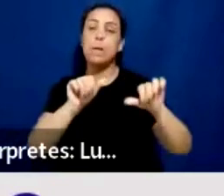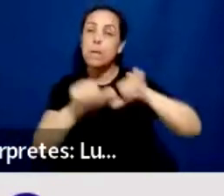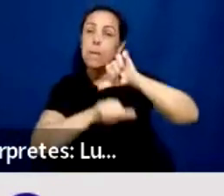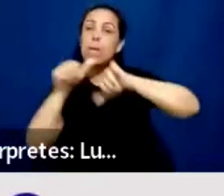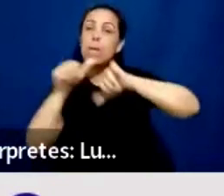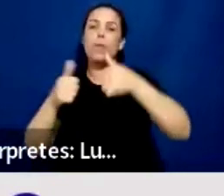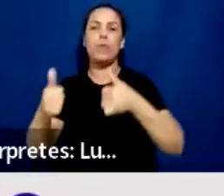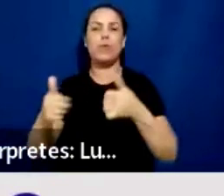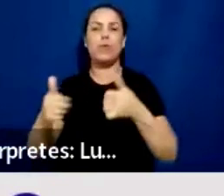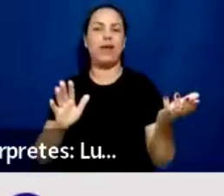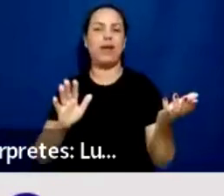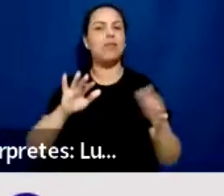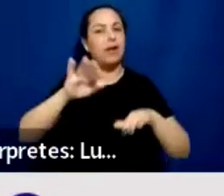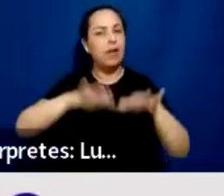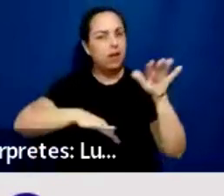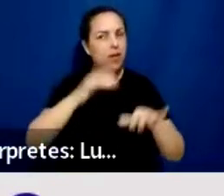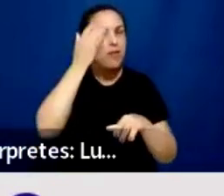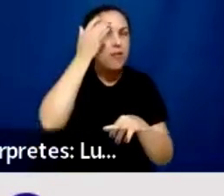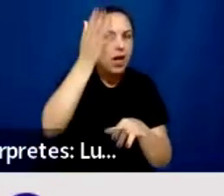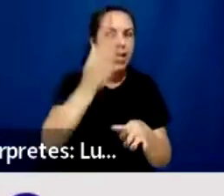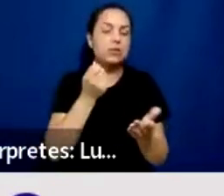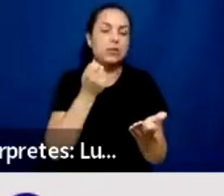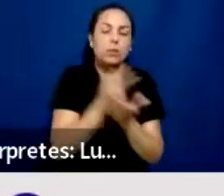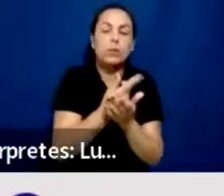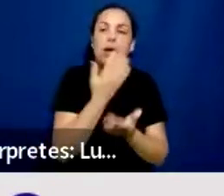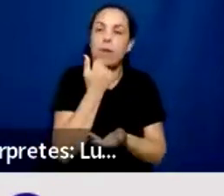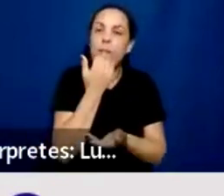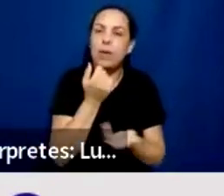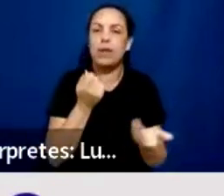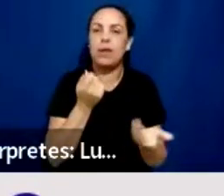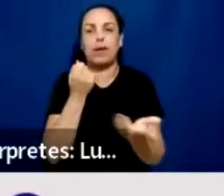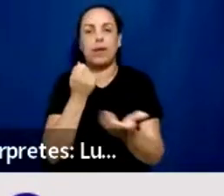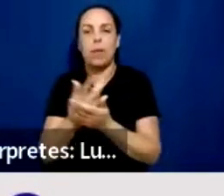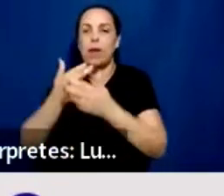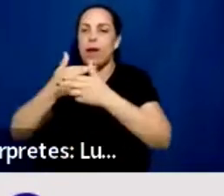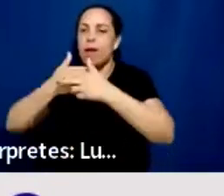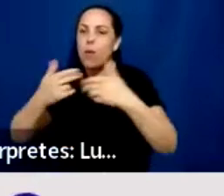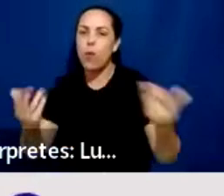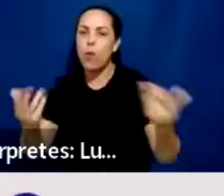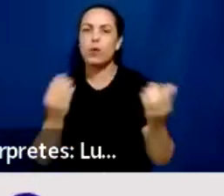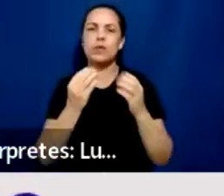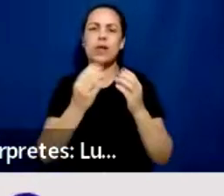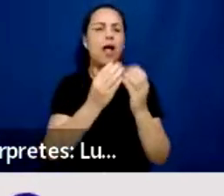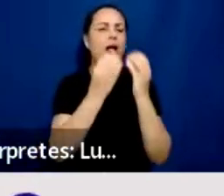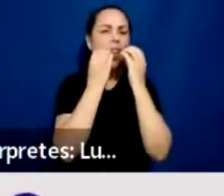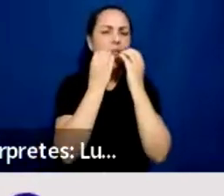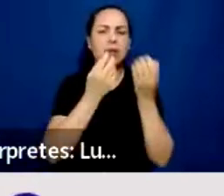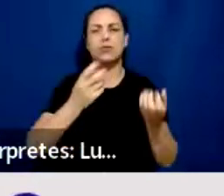alguns prejuízos, né? Hoje em dia a gente tem essa grande oferta de fast food.